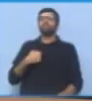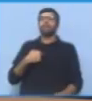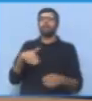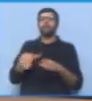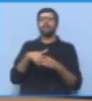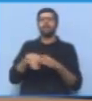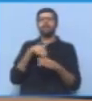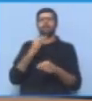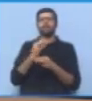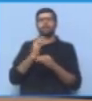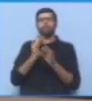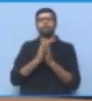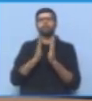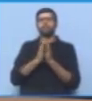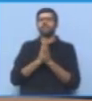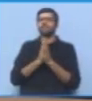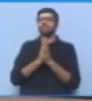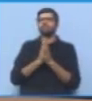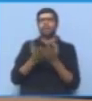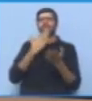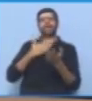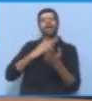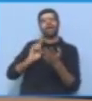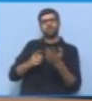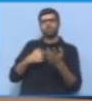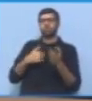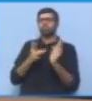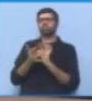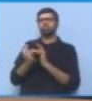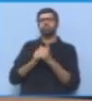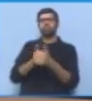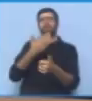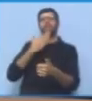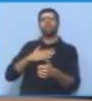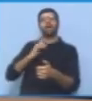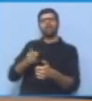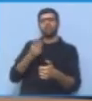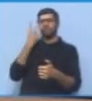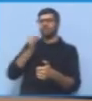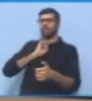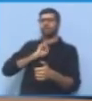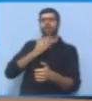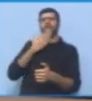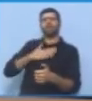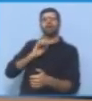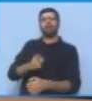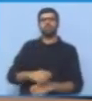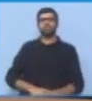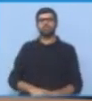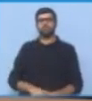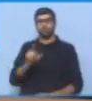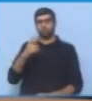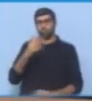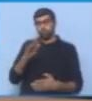participar numa celebração eucarística? O que é que eu ganho em ser cristão? O que é que isto traz à minha vida? Sendo que esse ganho